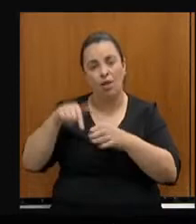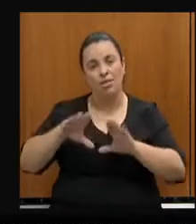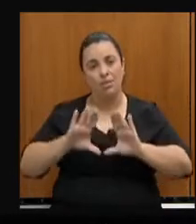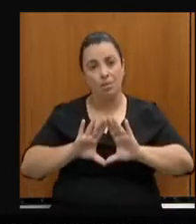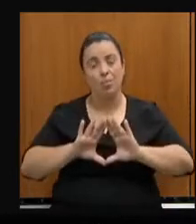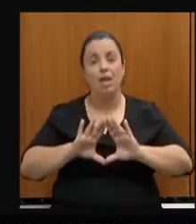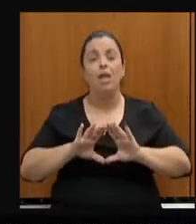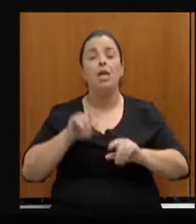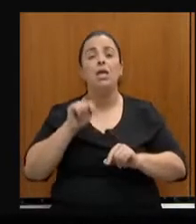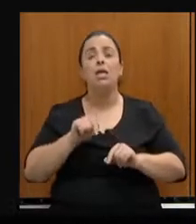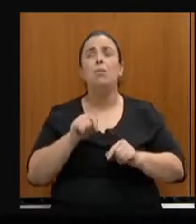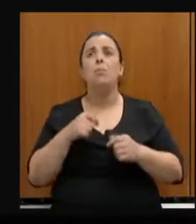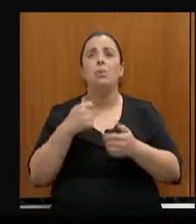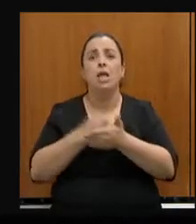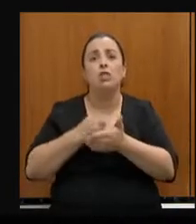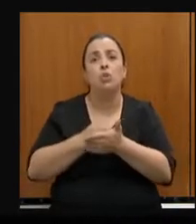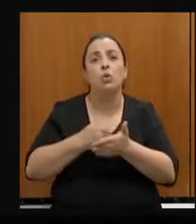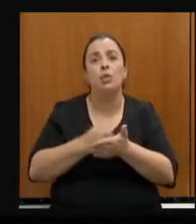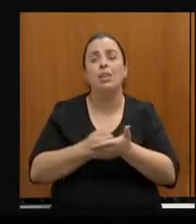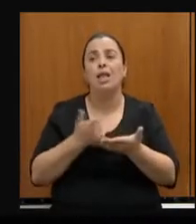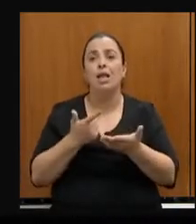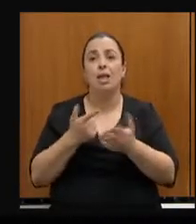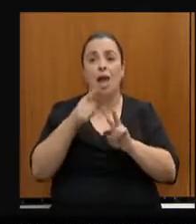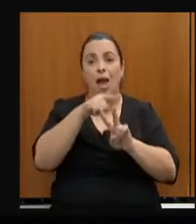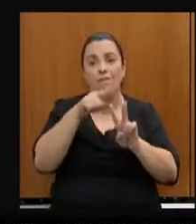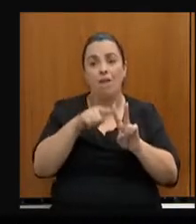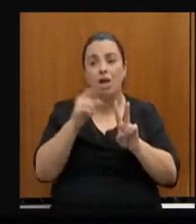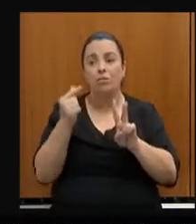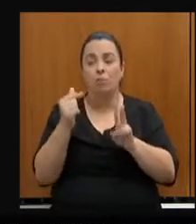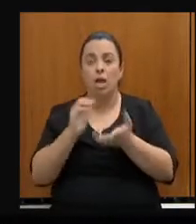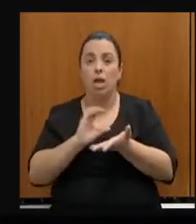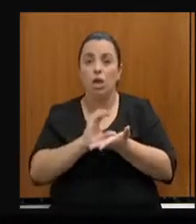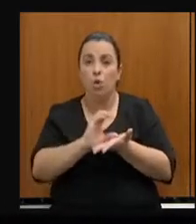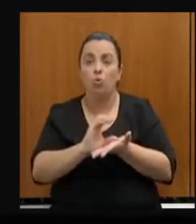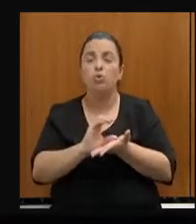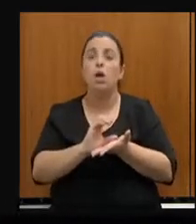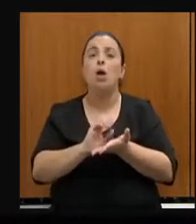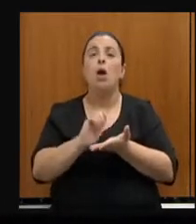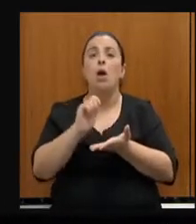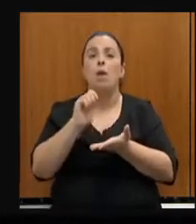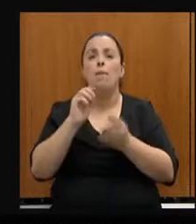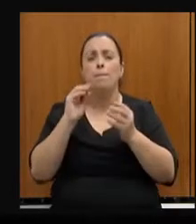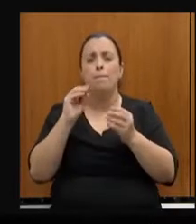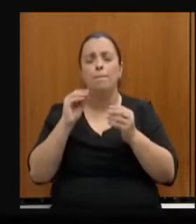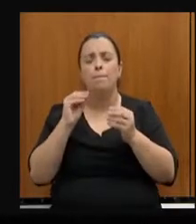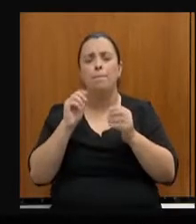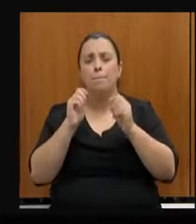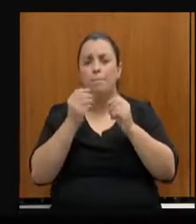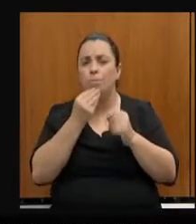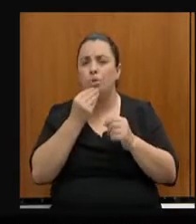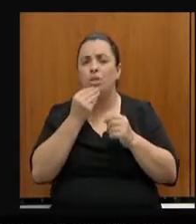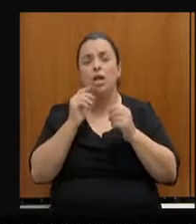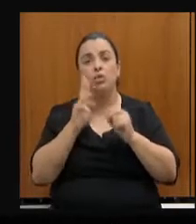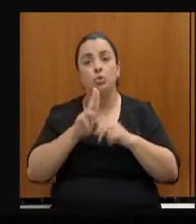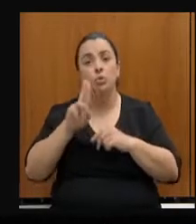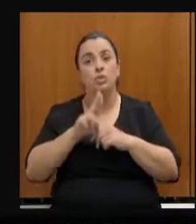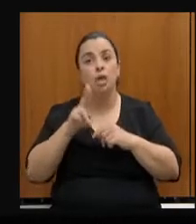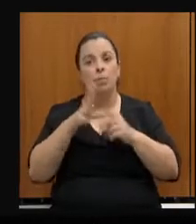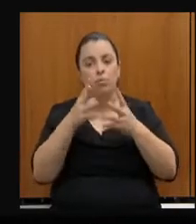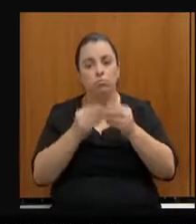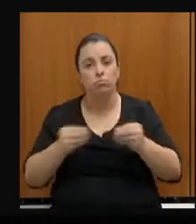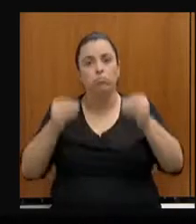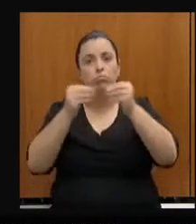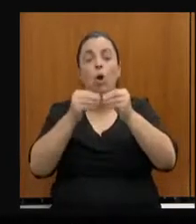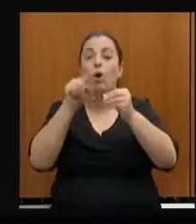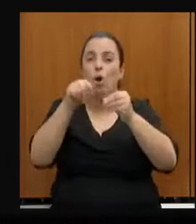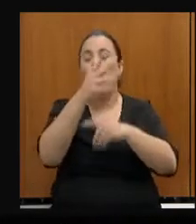da Vale fosse destinado aqui ela mais macho é mais afetou que foi arrumei ambiente do